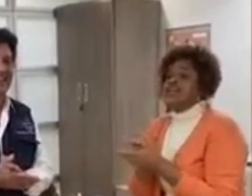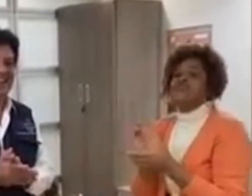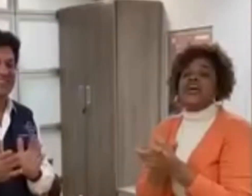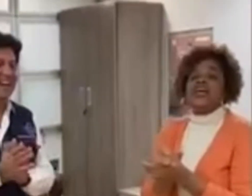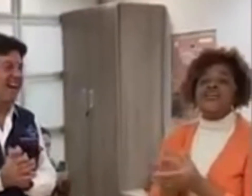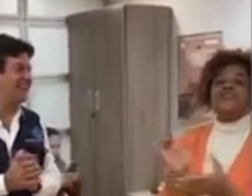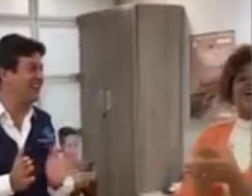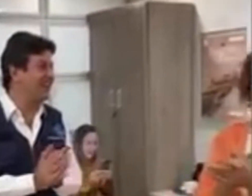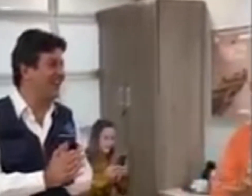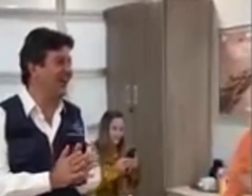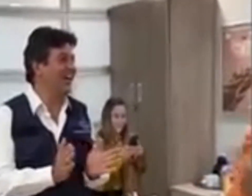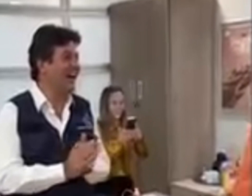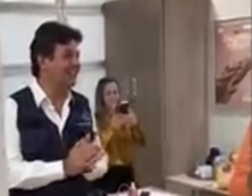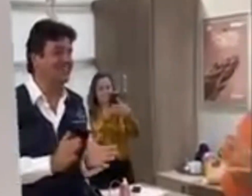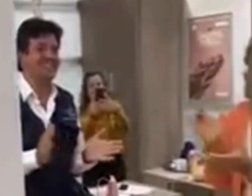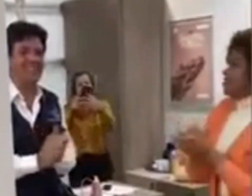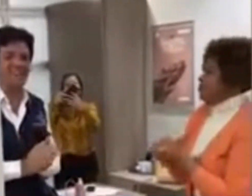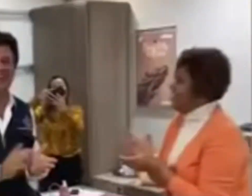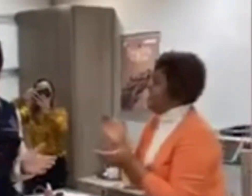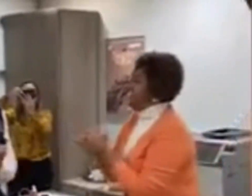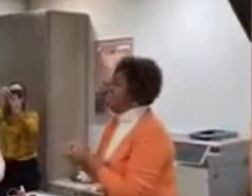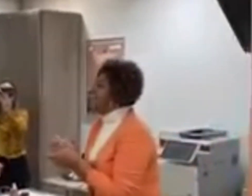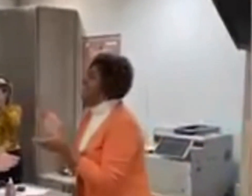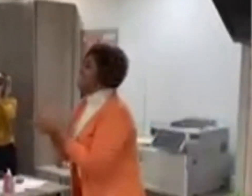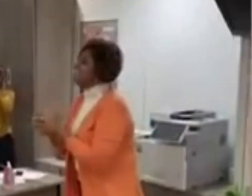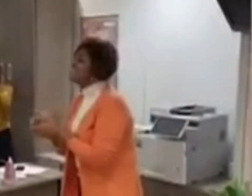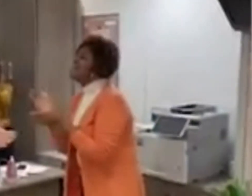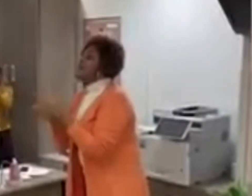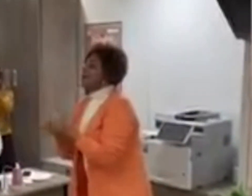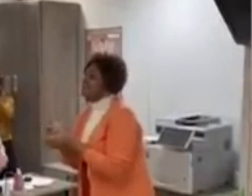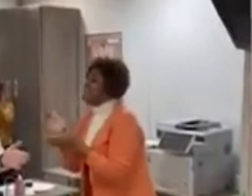Viver e não ter a vergonha de ser feliz.